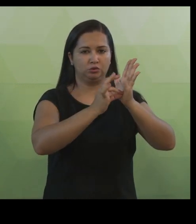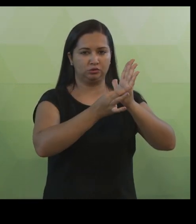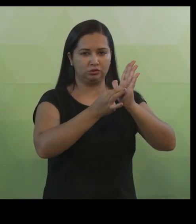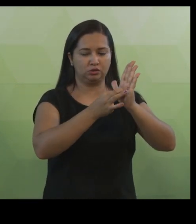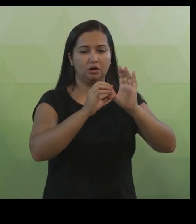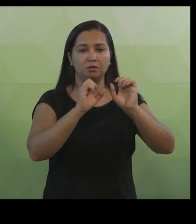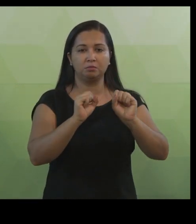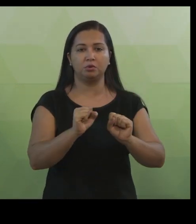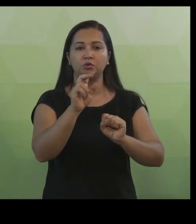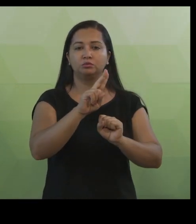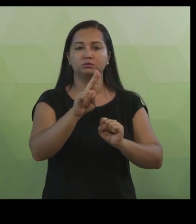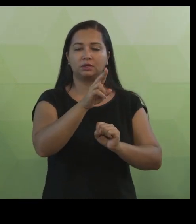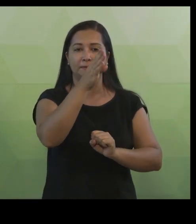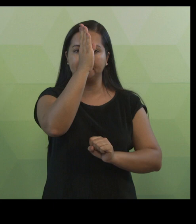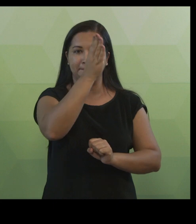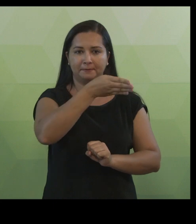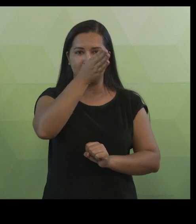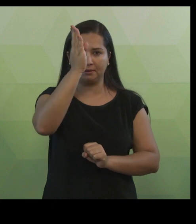Voltando aqui ao slide,